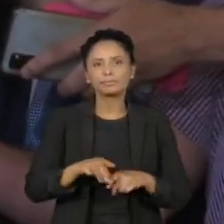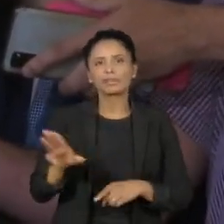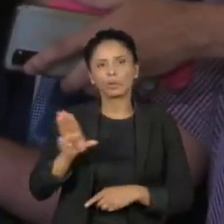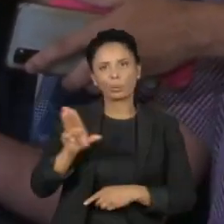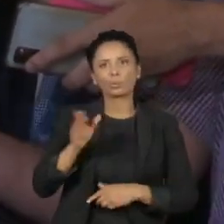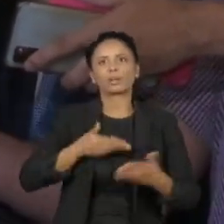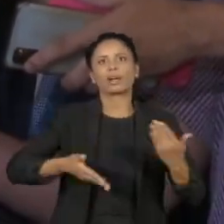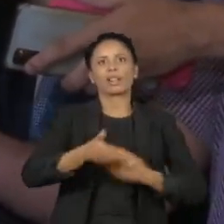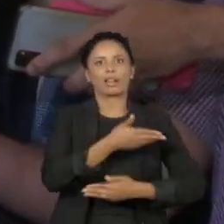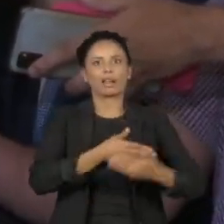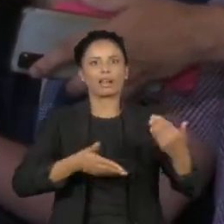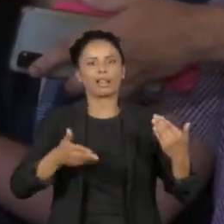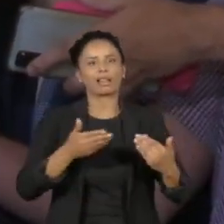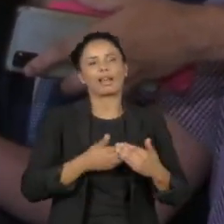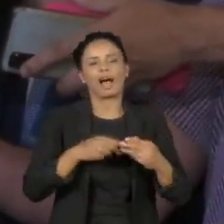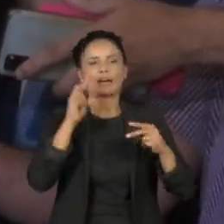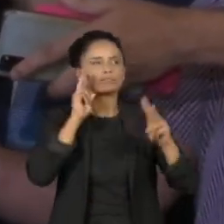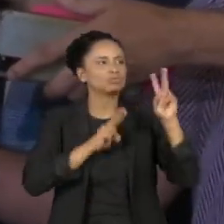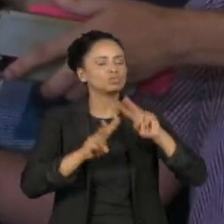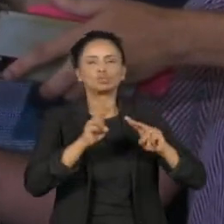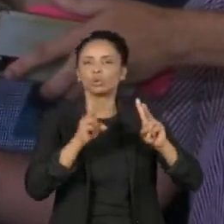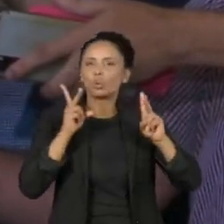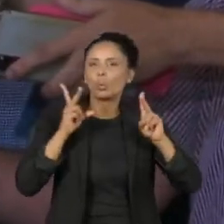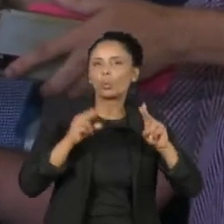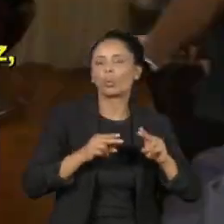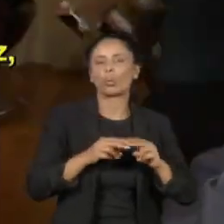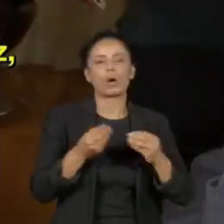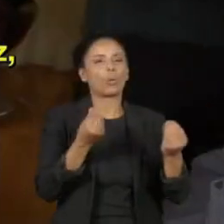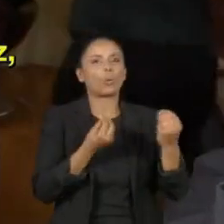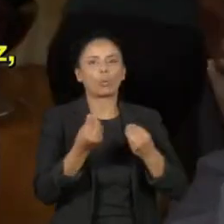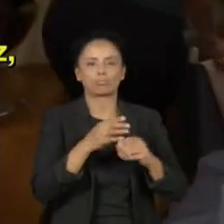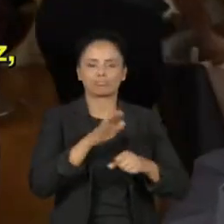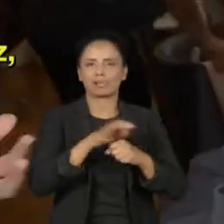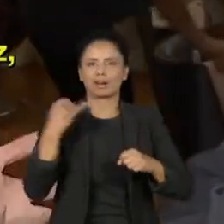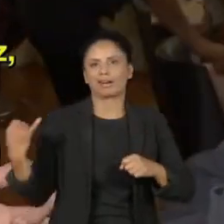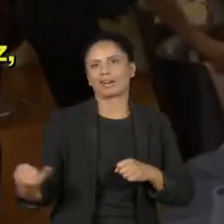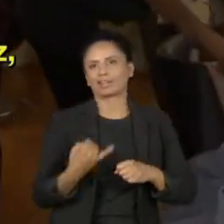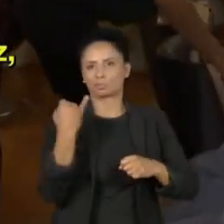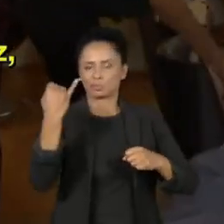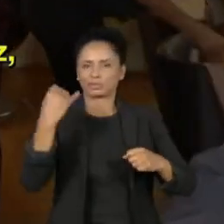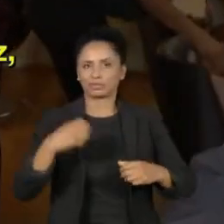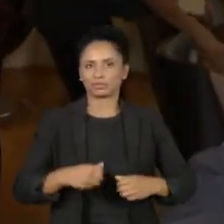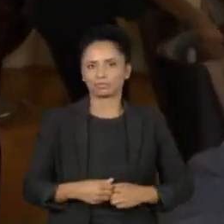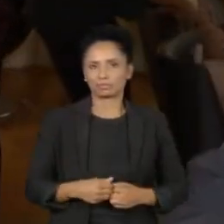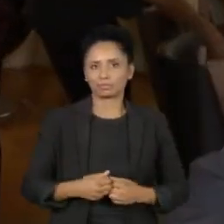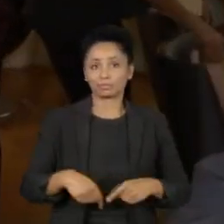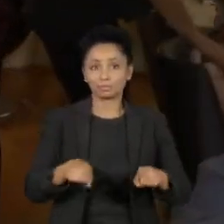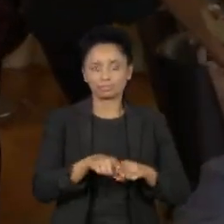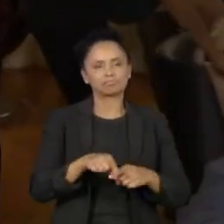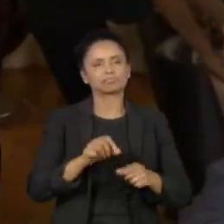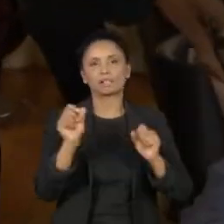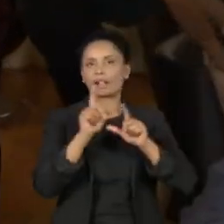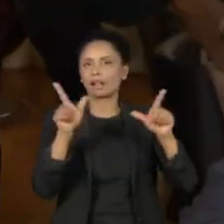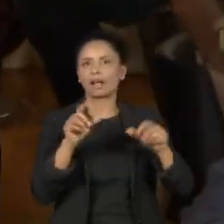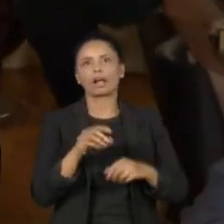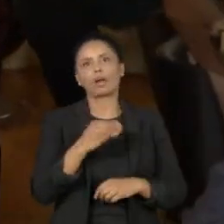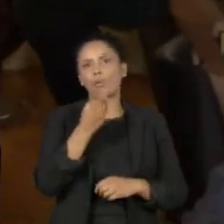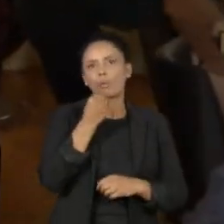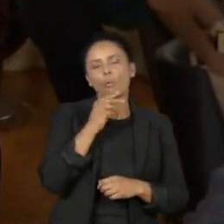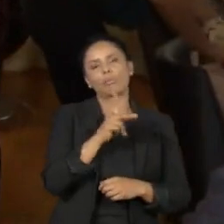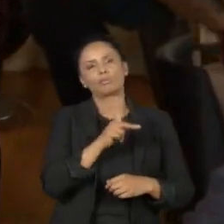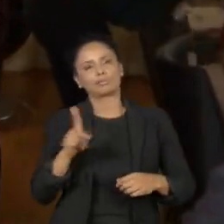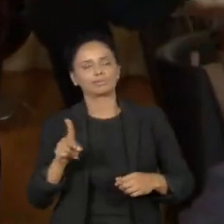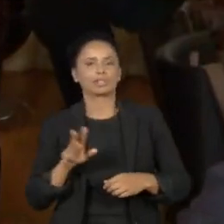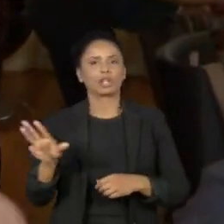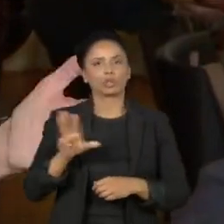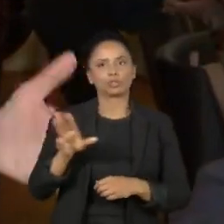mirada sobre la necesidad de integración en América Latina. Claramente el presidente Alberto Fernández tiene una profunda afinidad con Luis